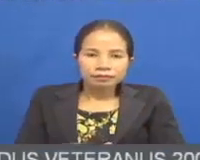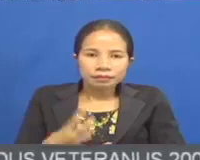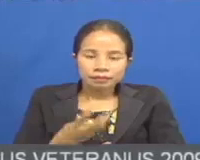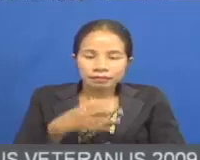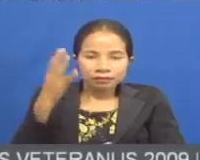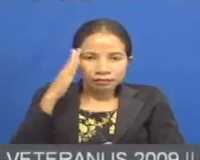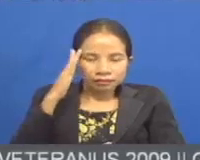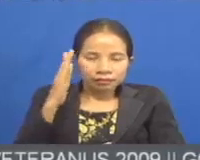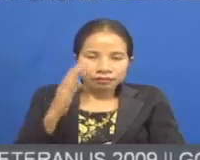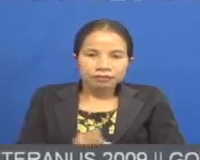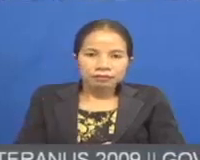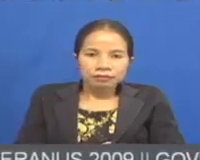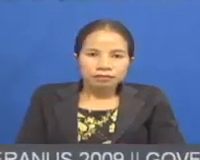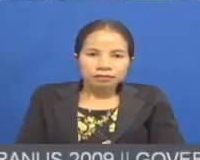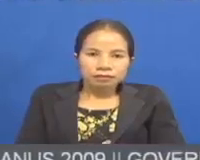hatene katak